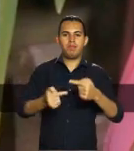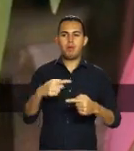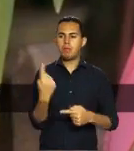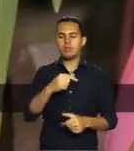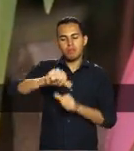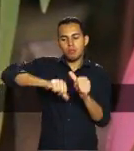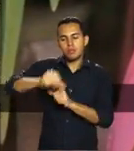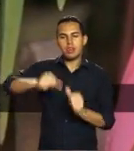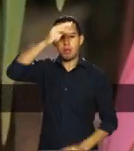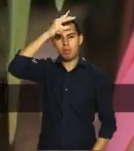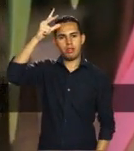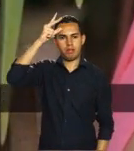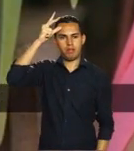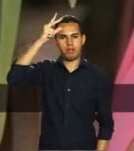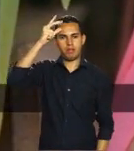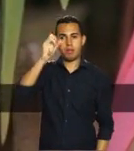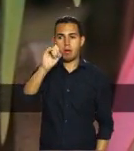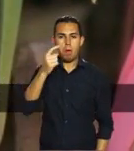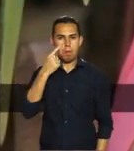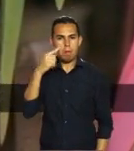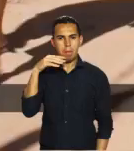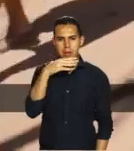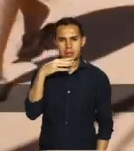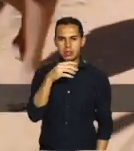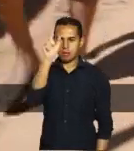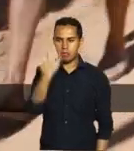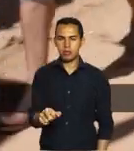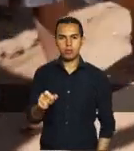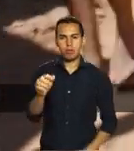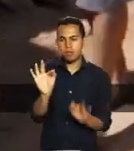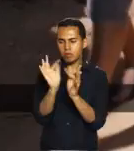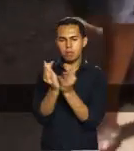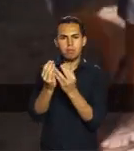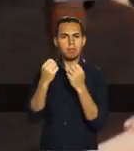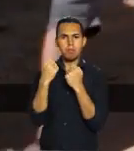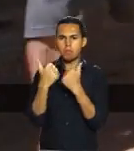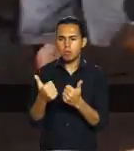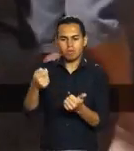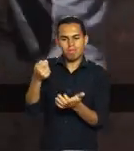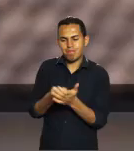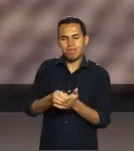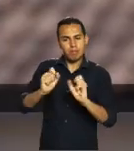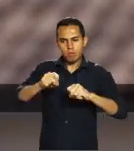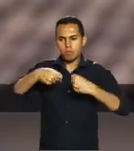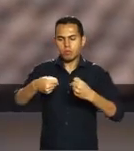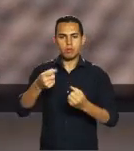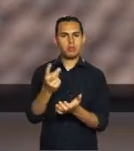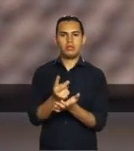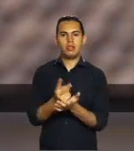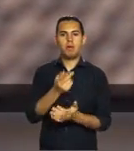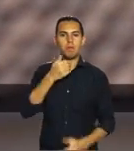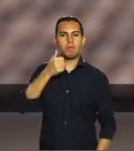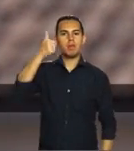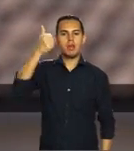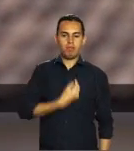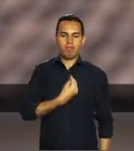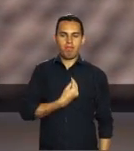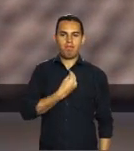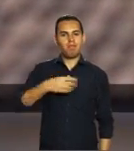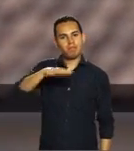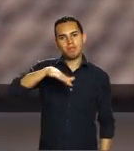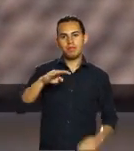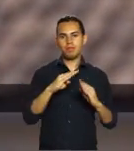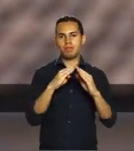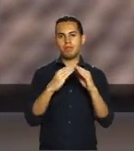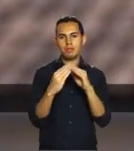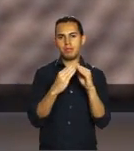governo. Nós precisamos renovar a nossa prefeitura. Quando você vê que a pessoa é de uma família que realmente sempre lutou pelos